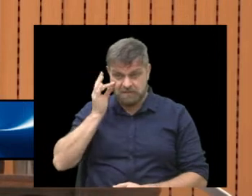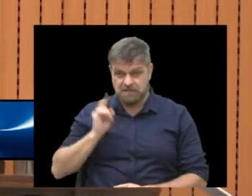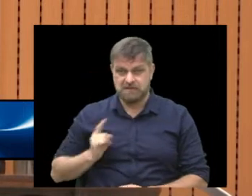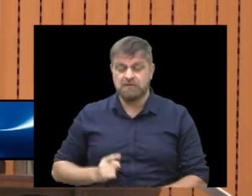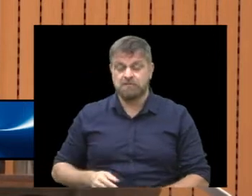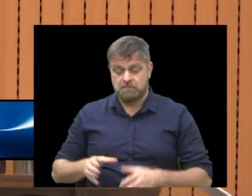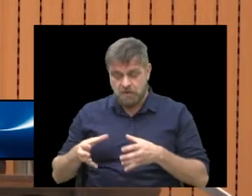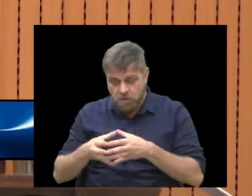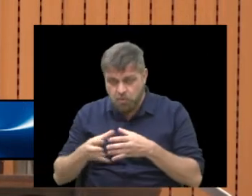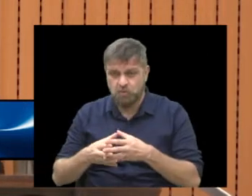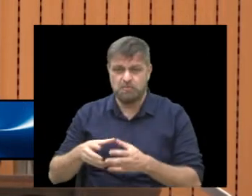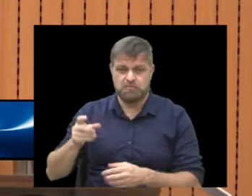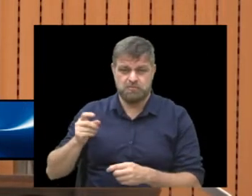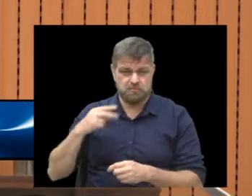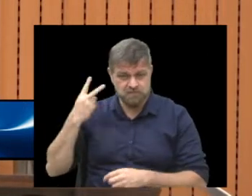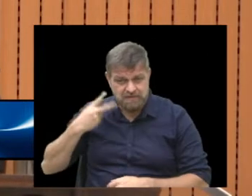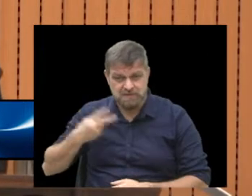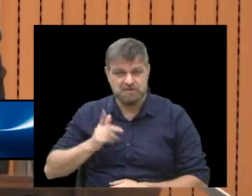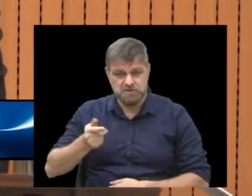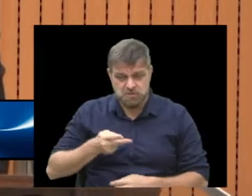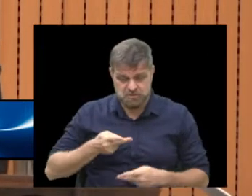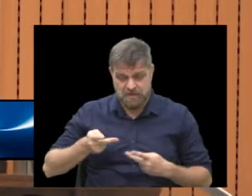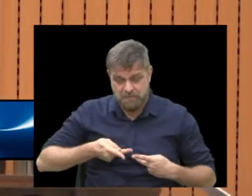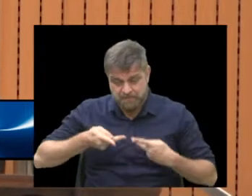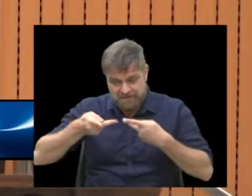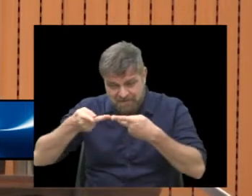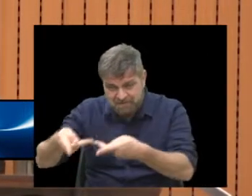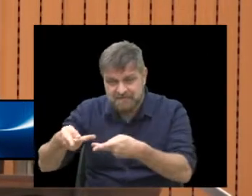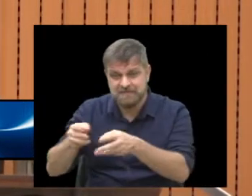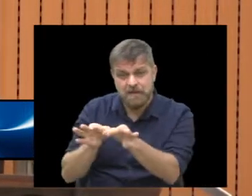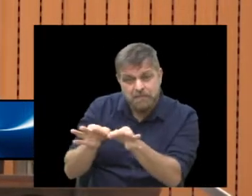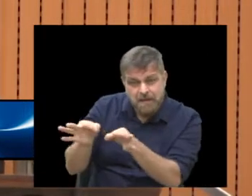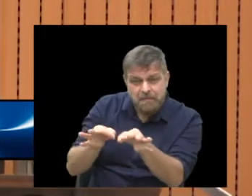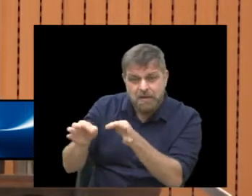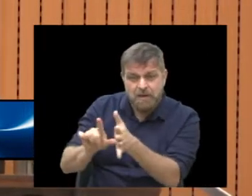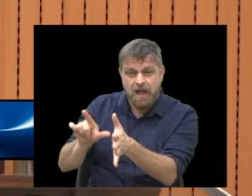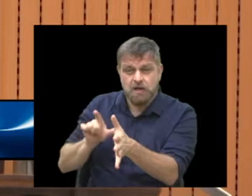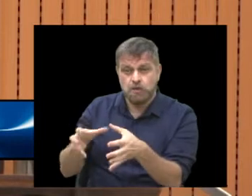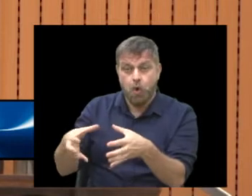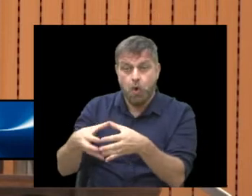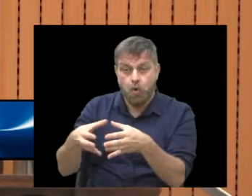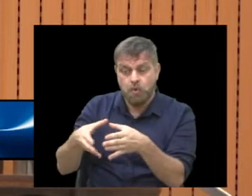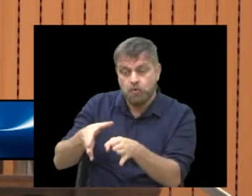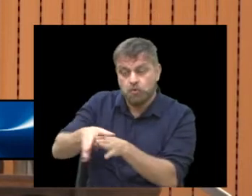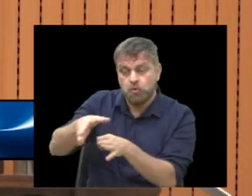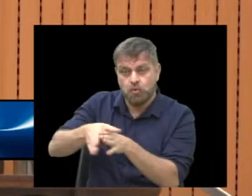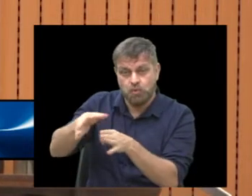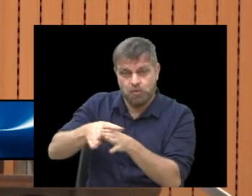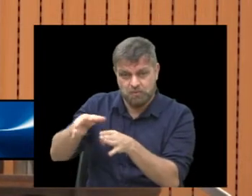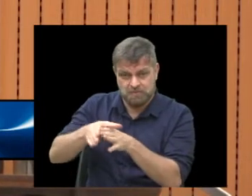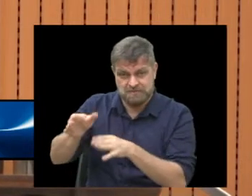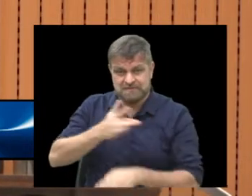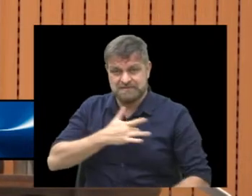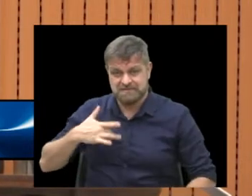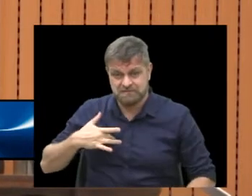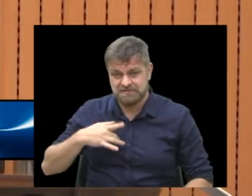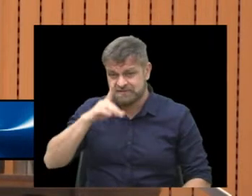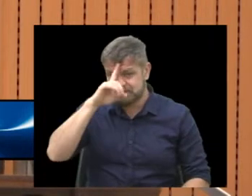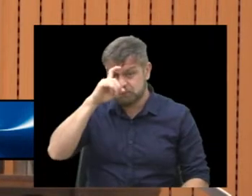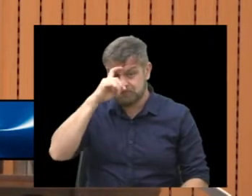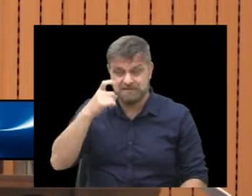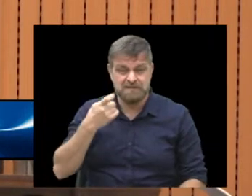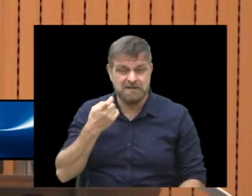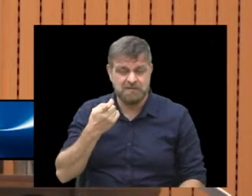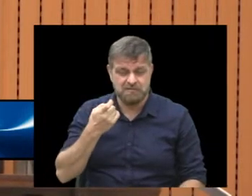pela comissão, mas sim numa visita que já estava previamente organizada junto do Conselho Municipal de Saúde, na sexta-feira no Hospital Ouro